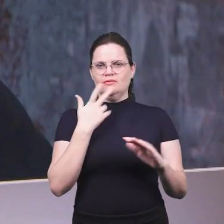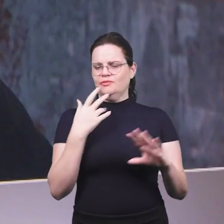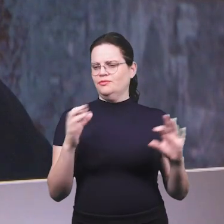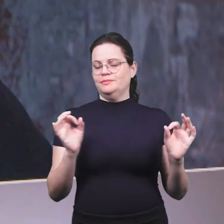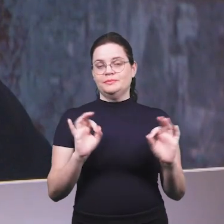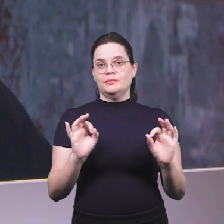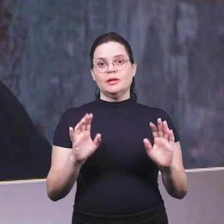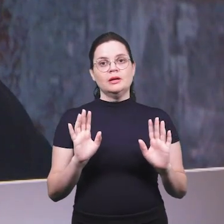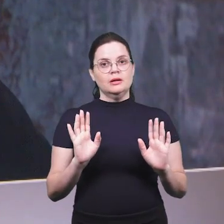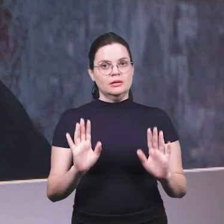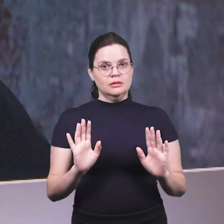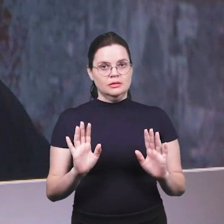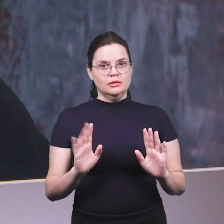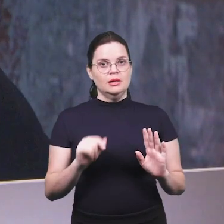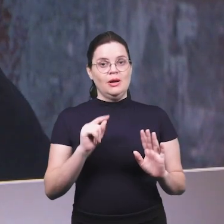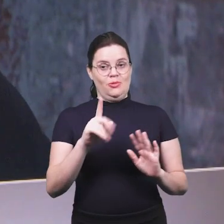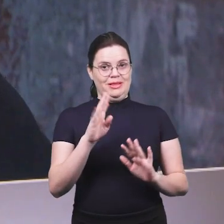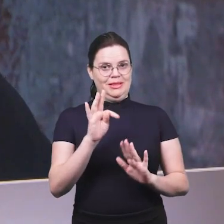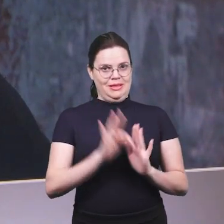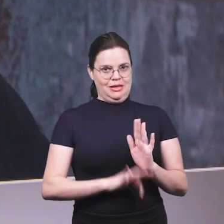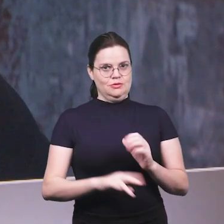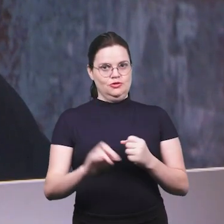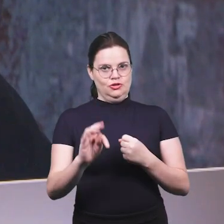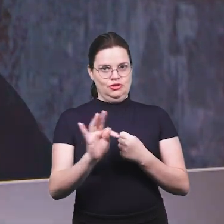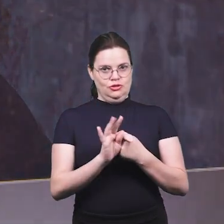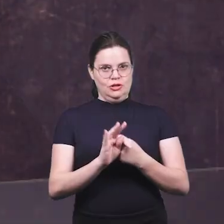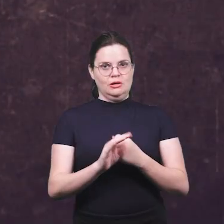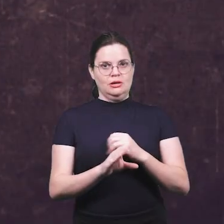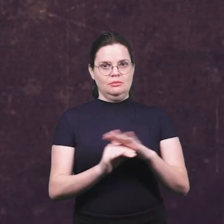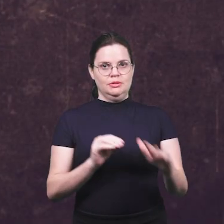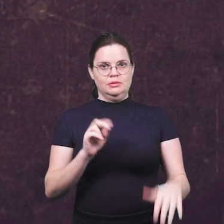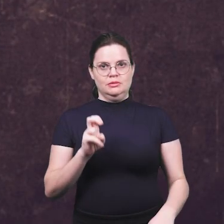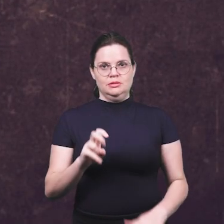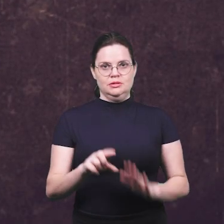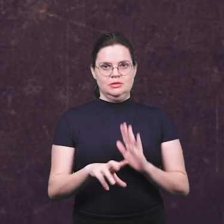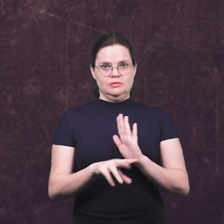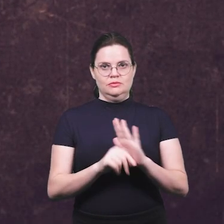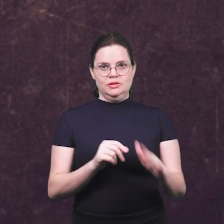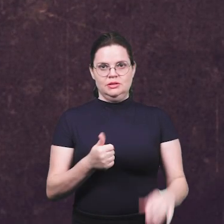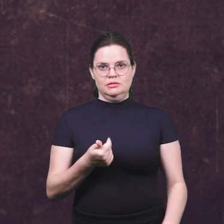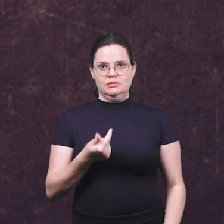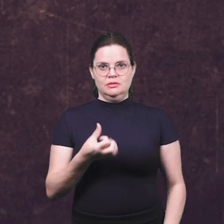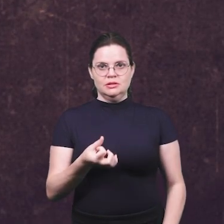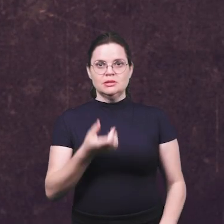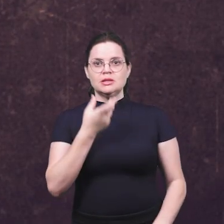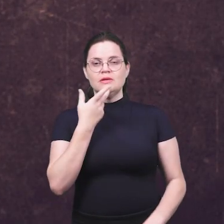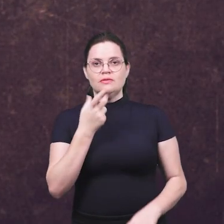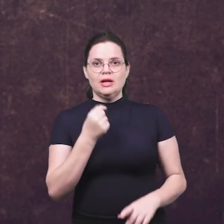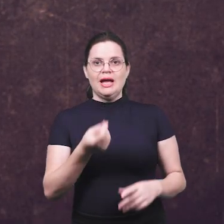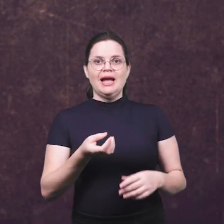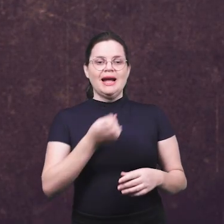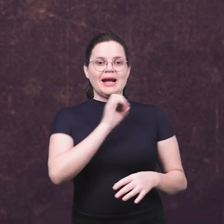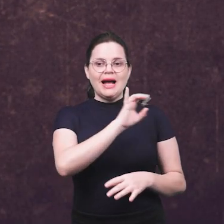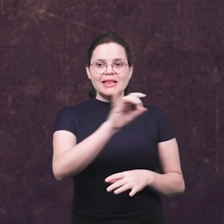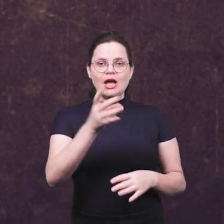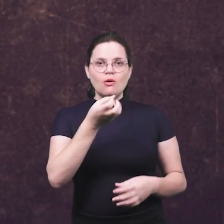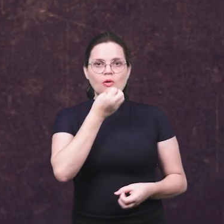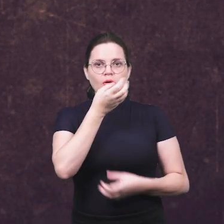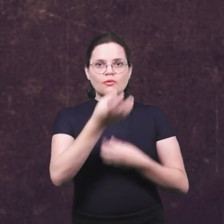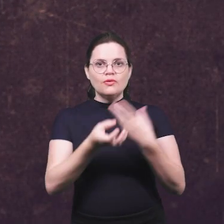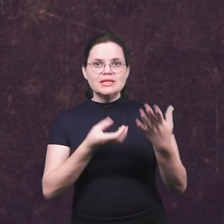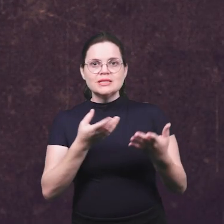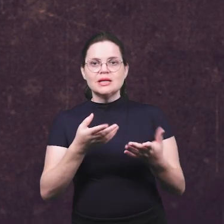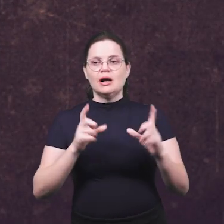aqui manda esse texto aqui, Tiago 5,16, confessar os nossos pecados uns aos outros e orar uns pelos outros para seres